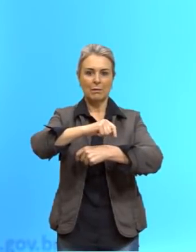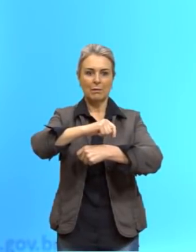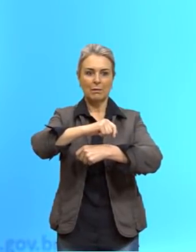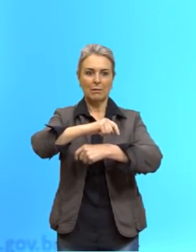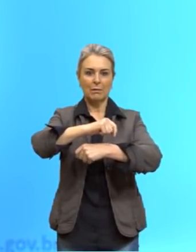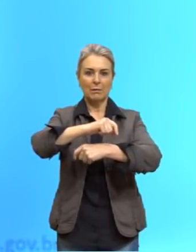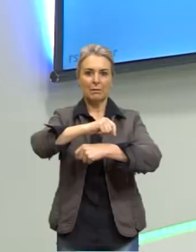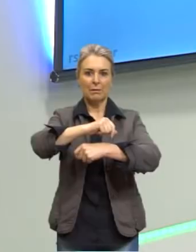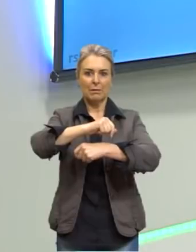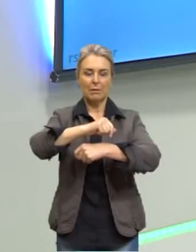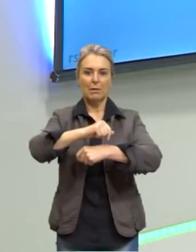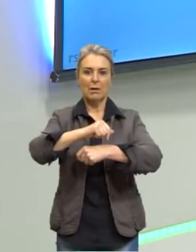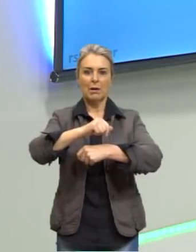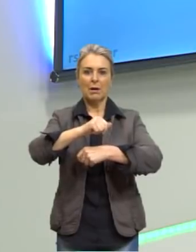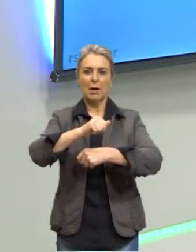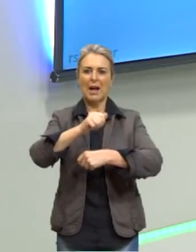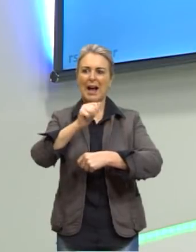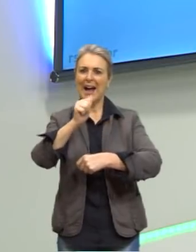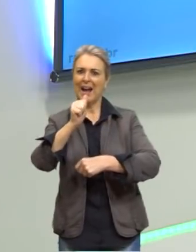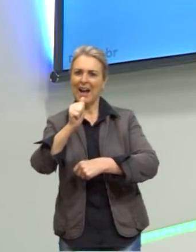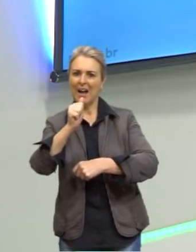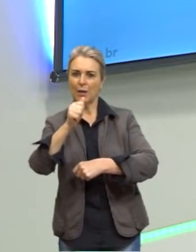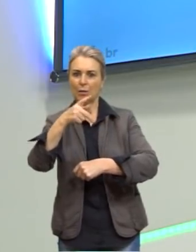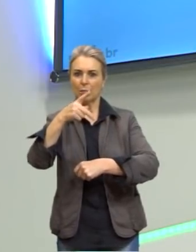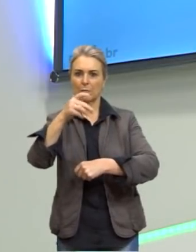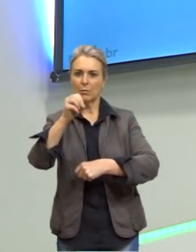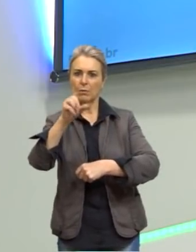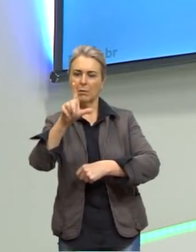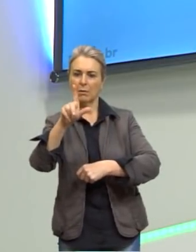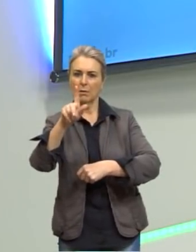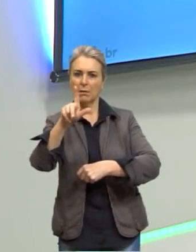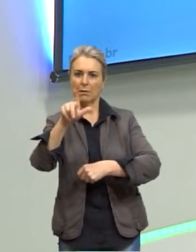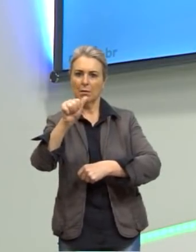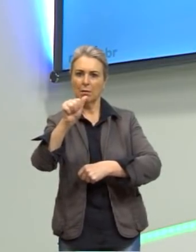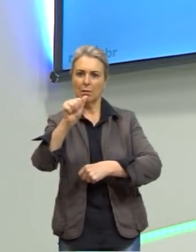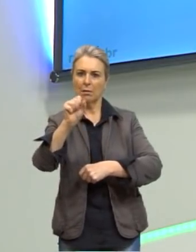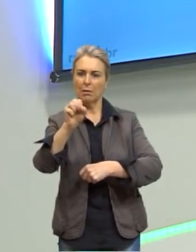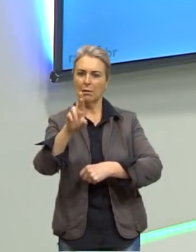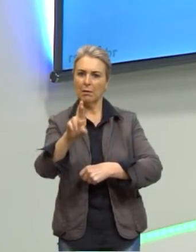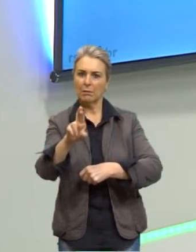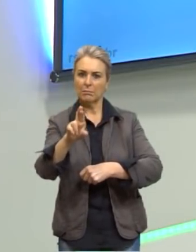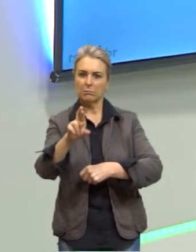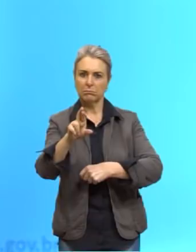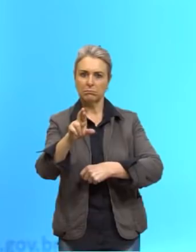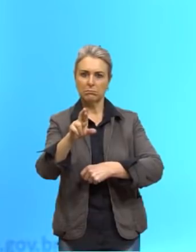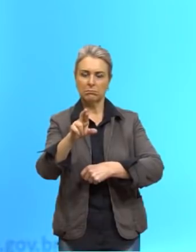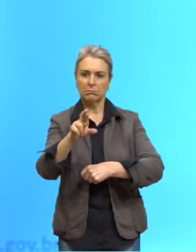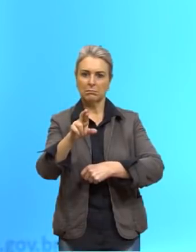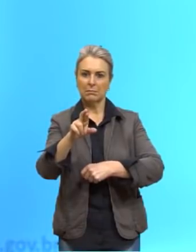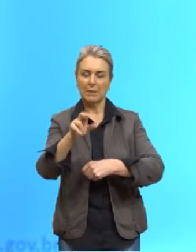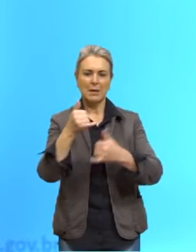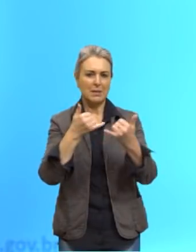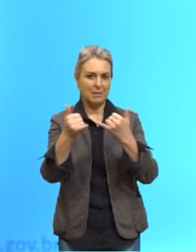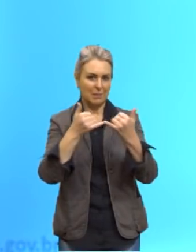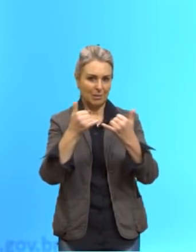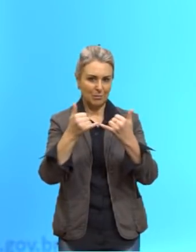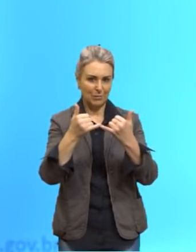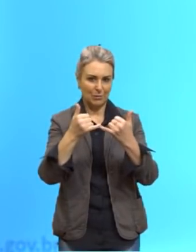que é uma ligação covalente apolar é um exemplo que eu dei para vocês do gás oxigênio